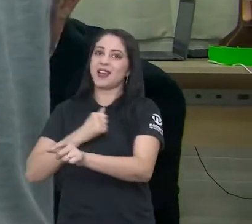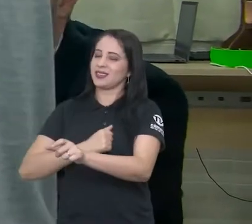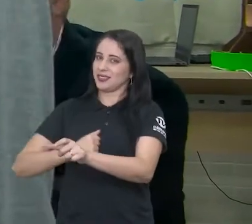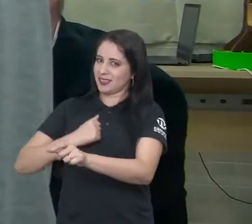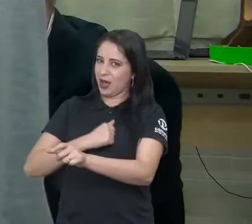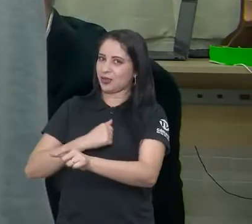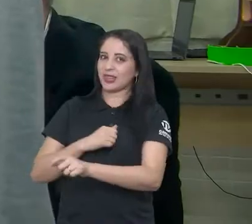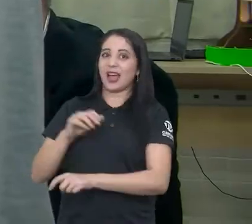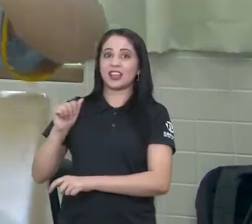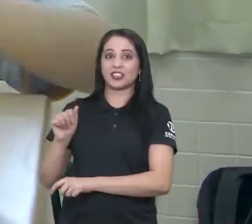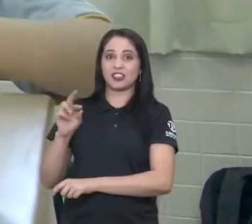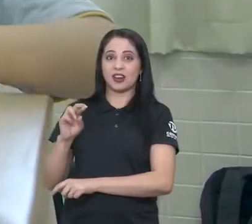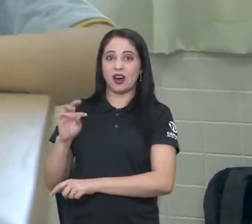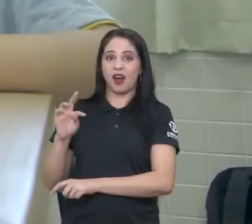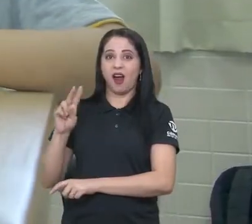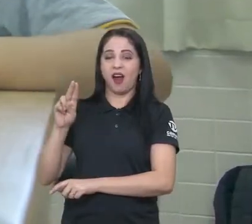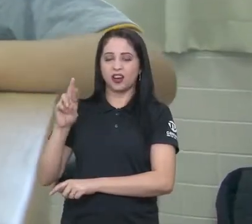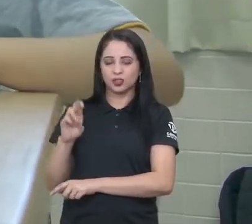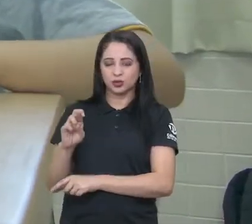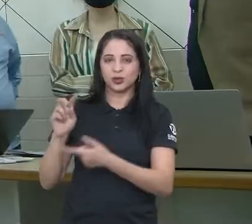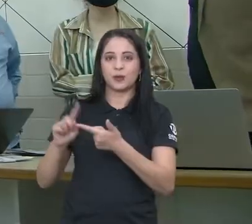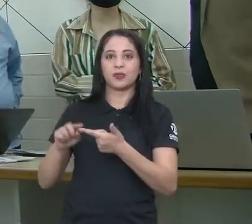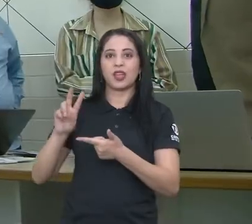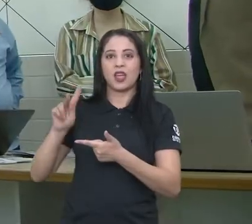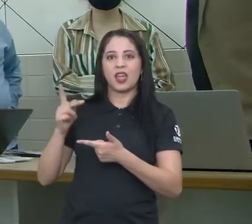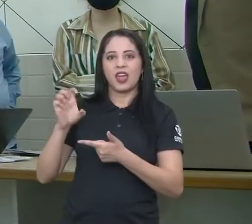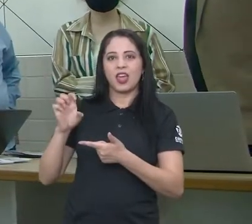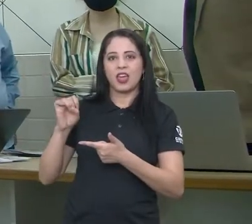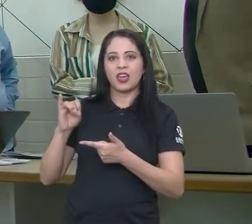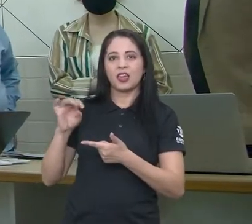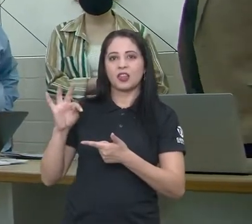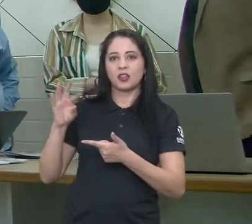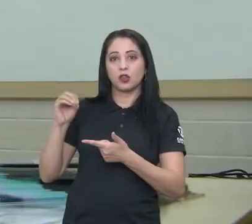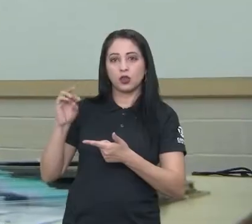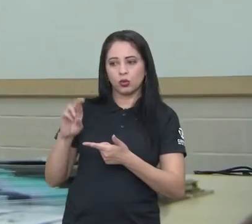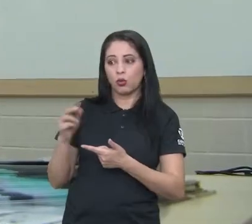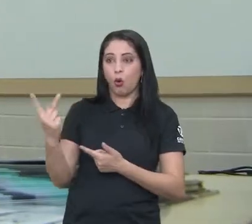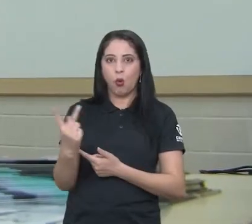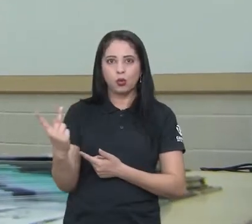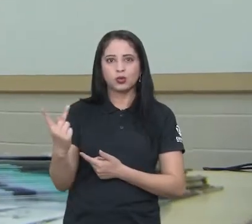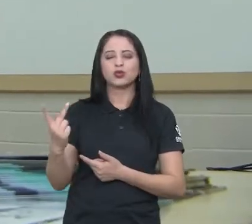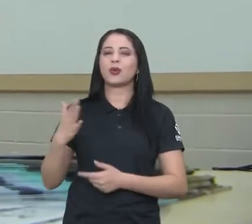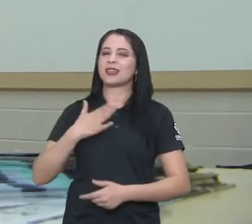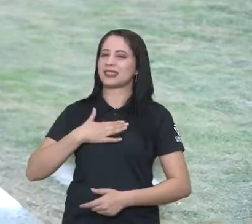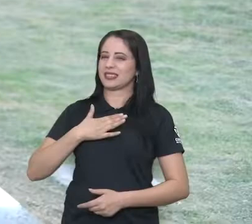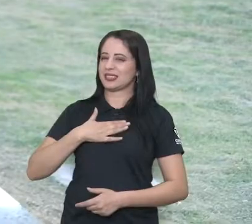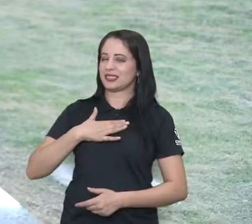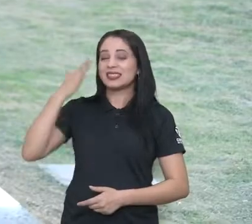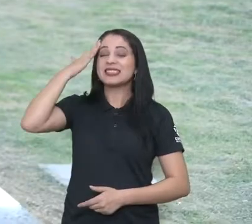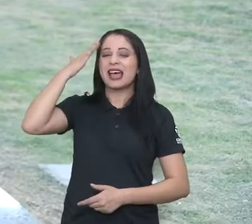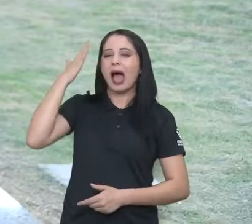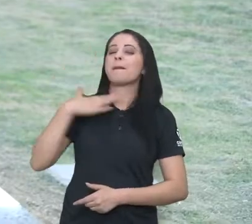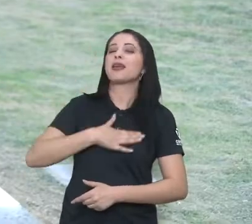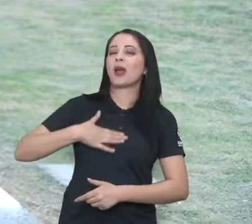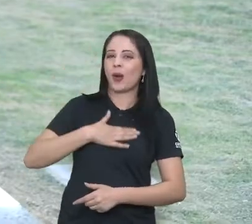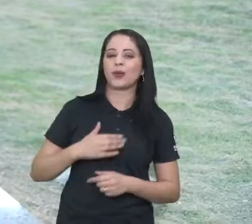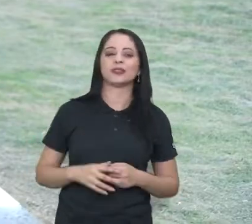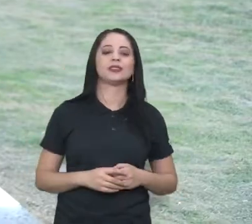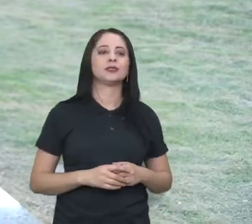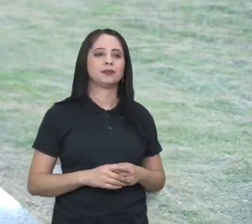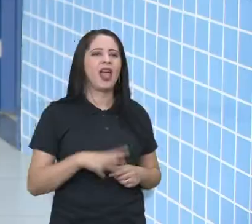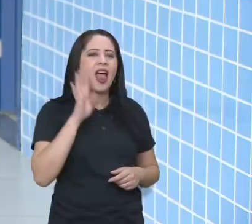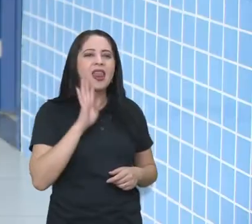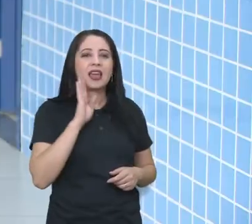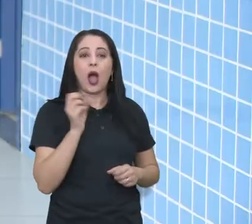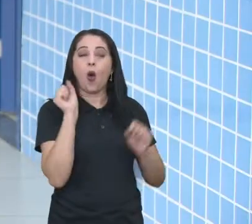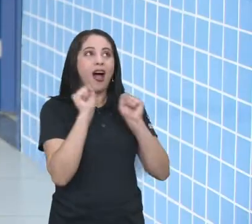saudade. Como, por exemplo, os irmãos Arthur e Heitor, que sabem bem o que mais gostam na escola. Ela é bem legal, minha parte favorita é